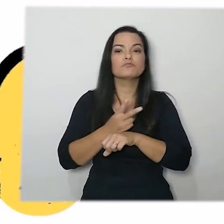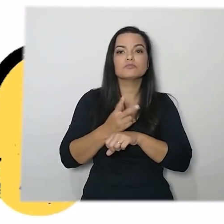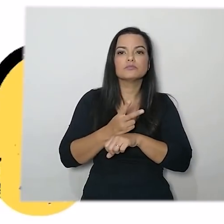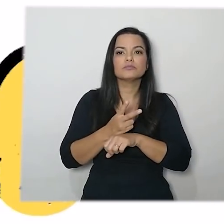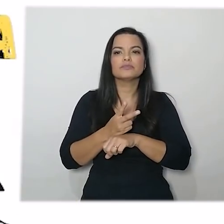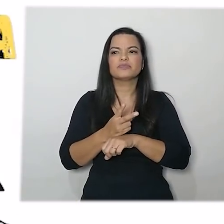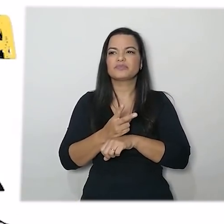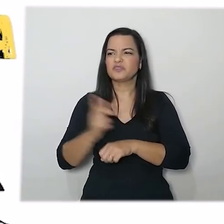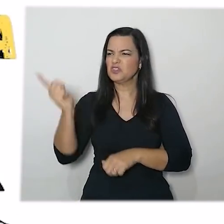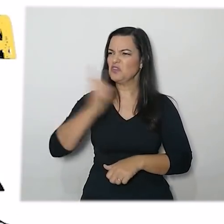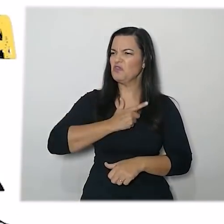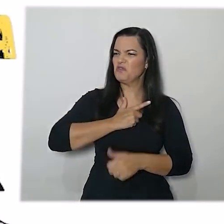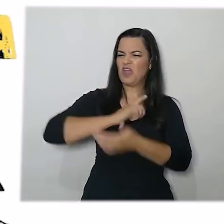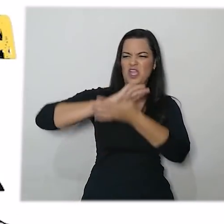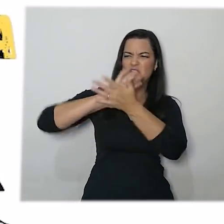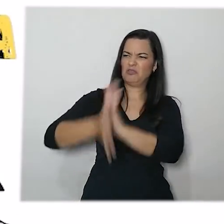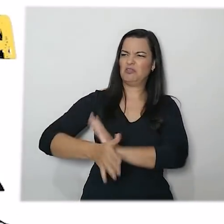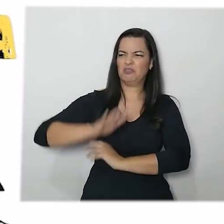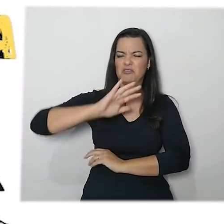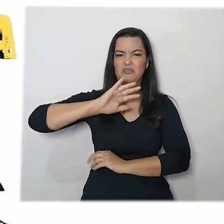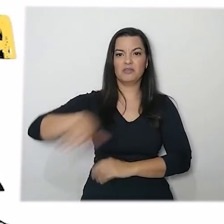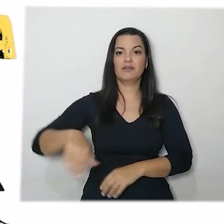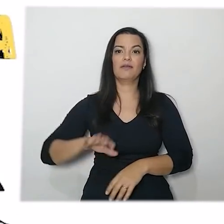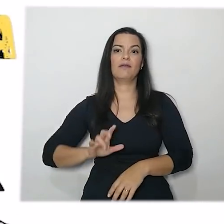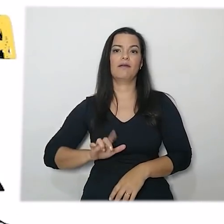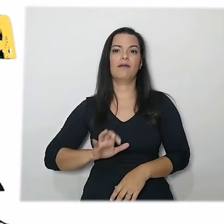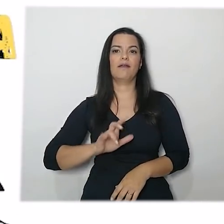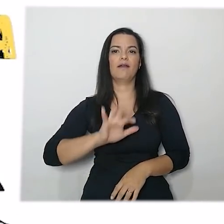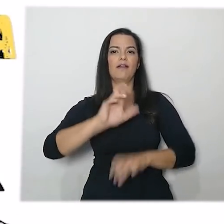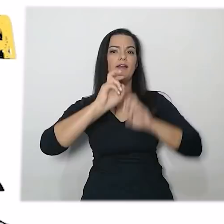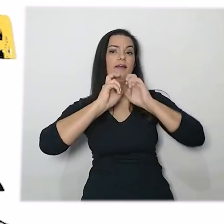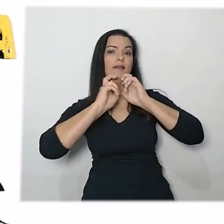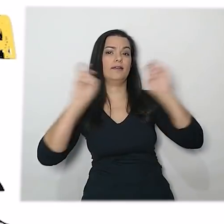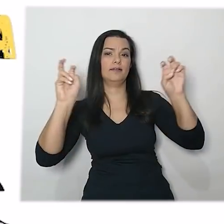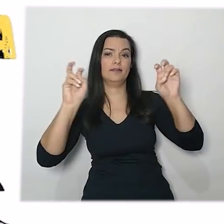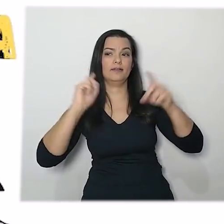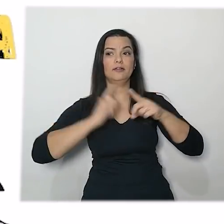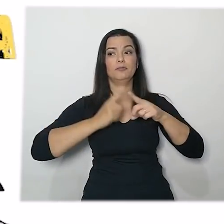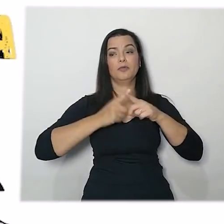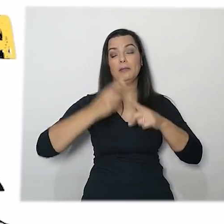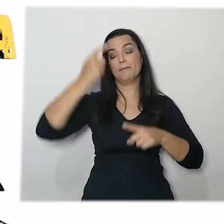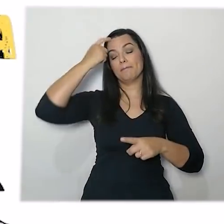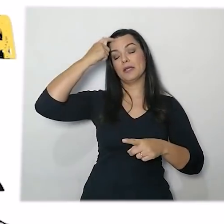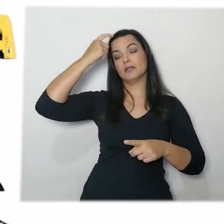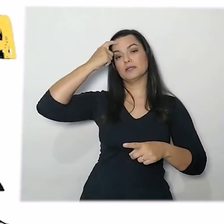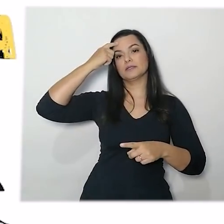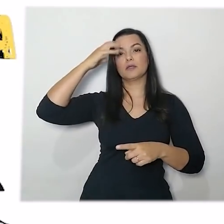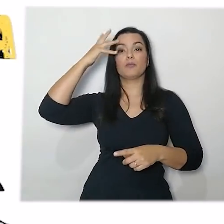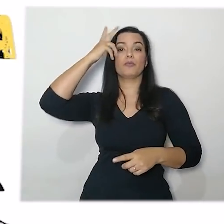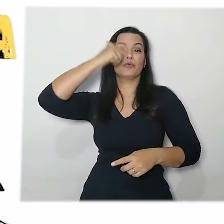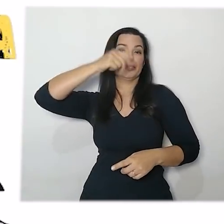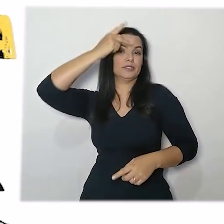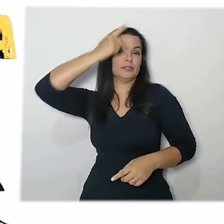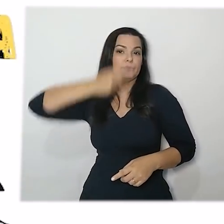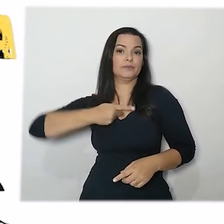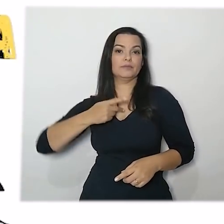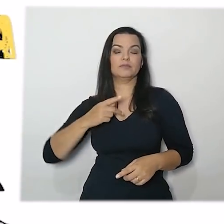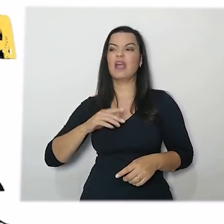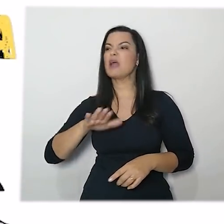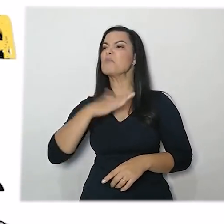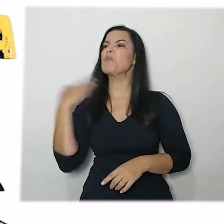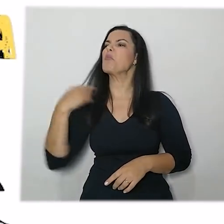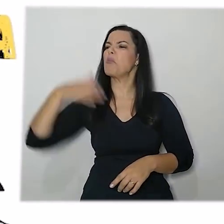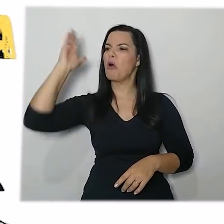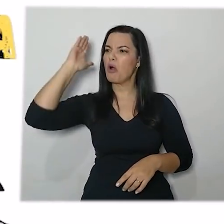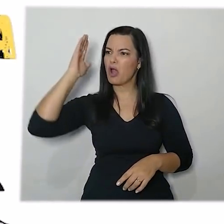Abaixo a feiura, gritava a aranha como se ela fosse muito bonita. Morra,